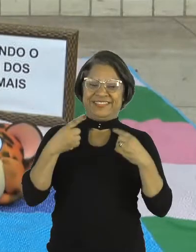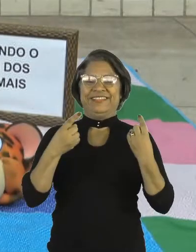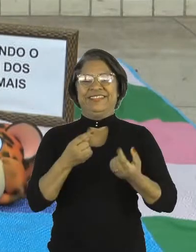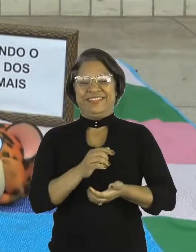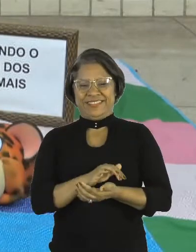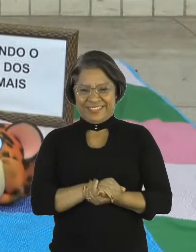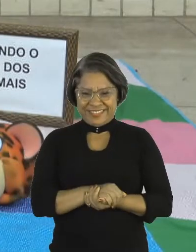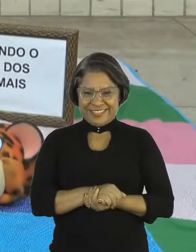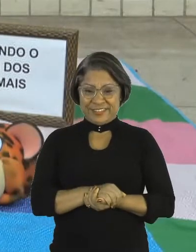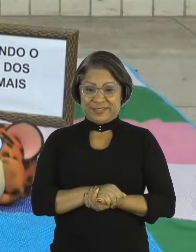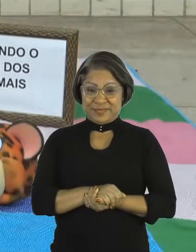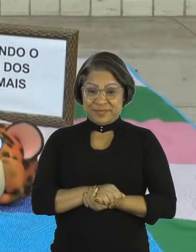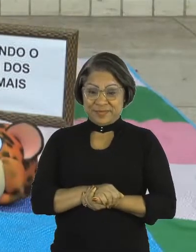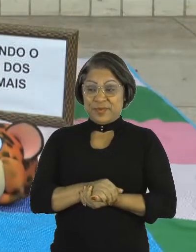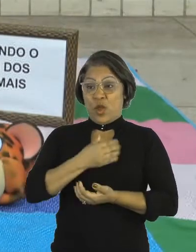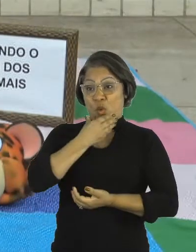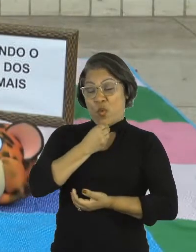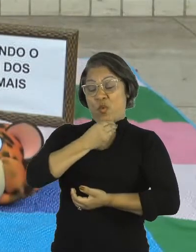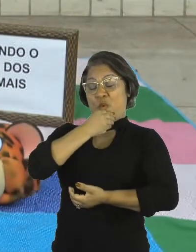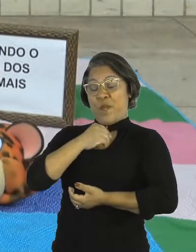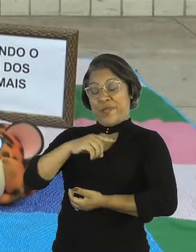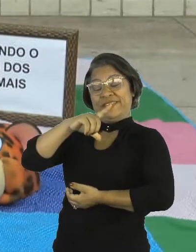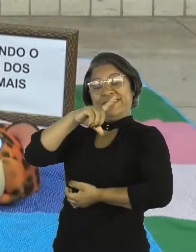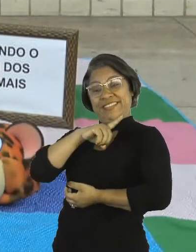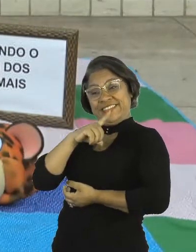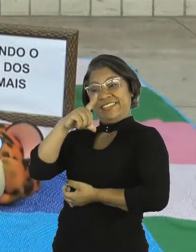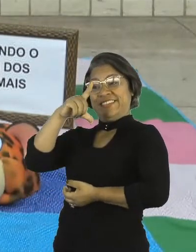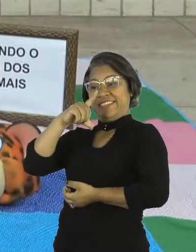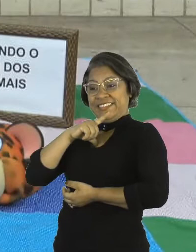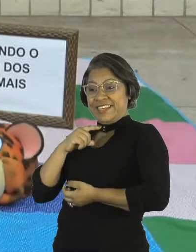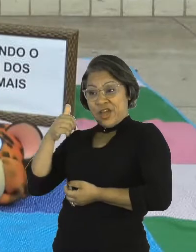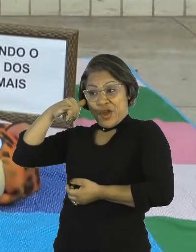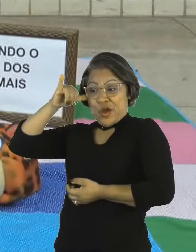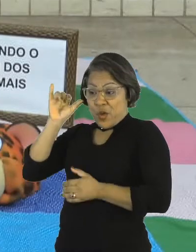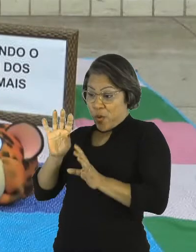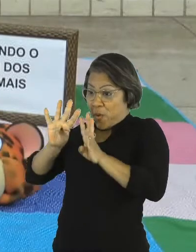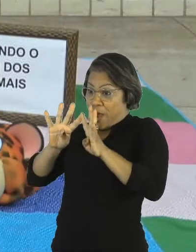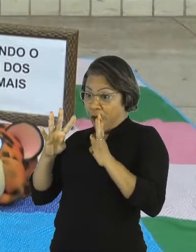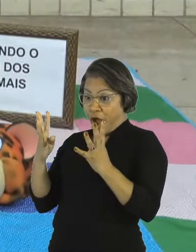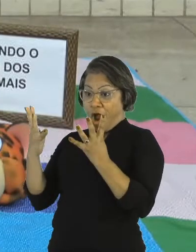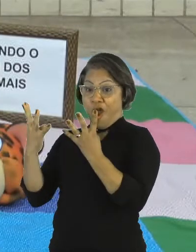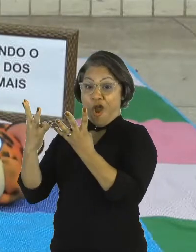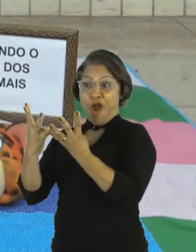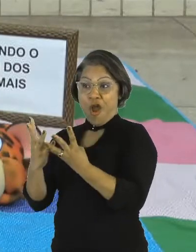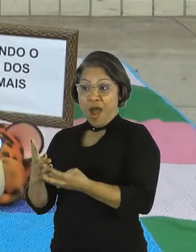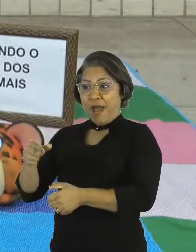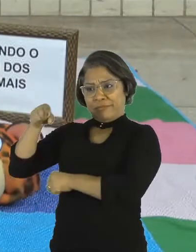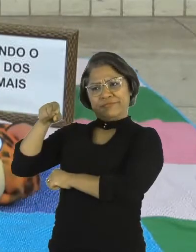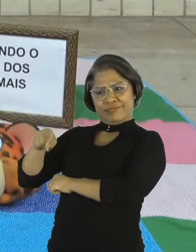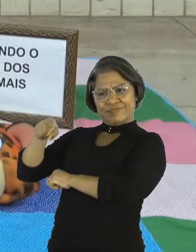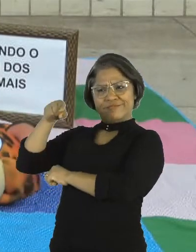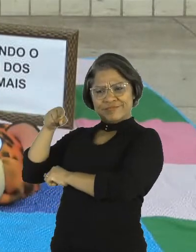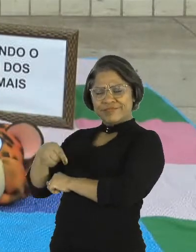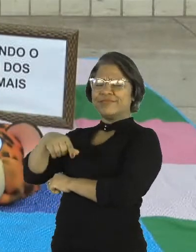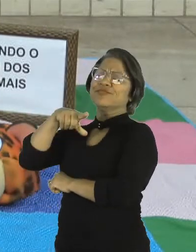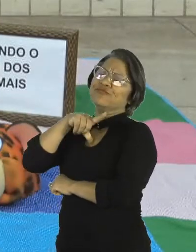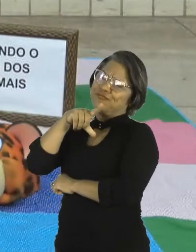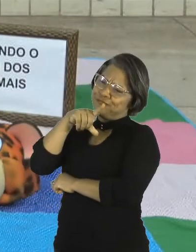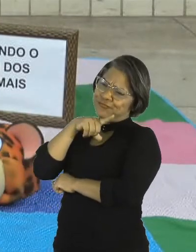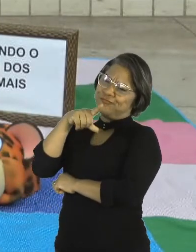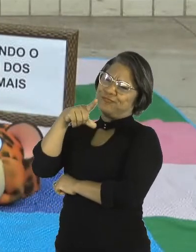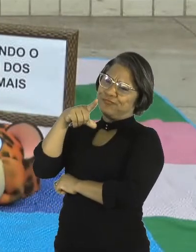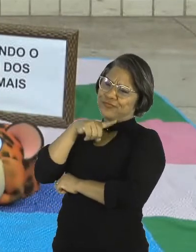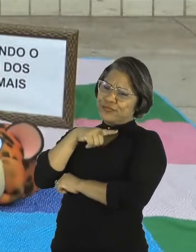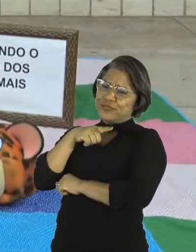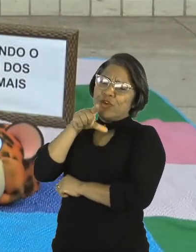ô. Seu Lobato tinha um sítio, ia, ia, ô. E nesse sítio